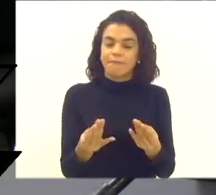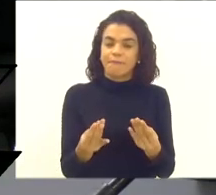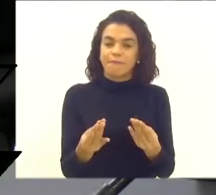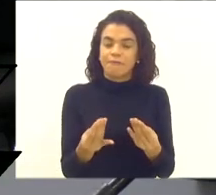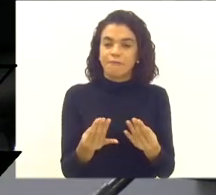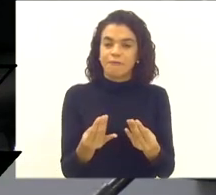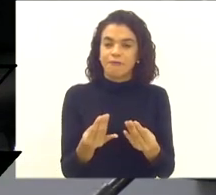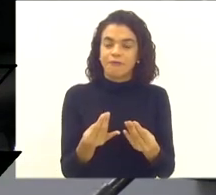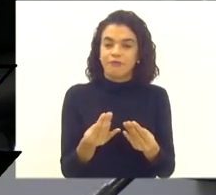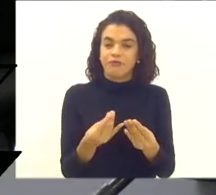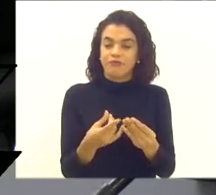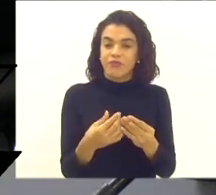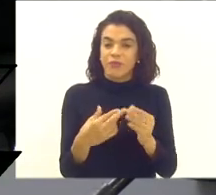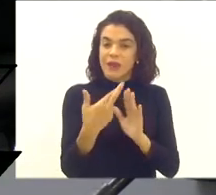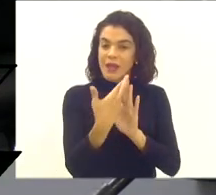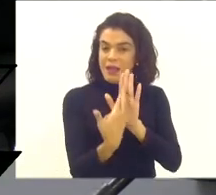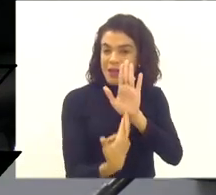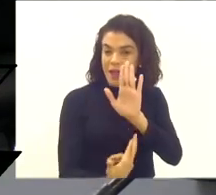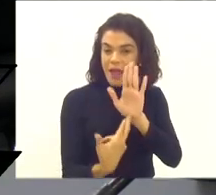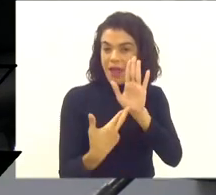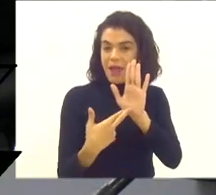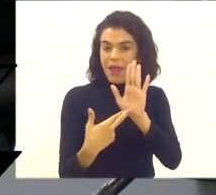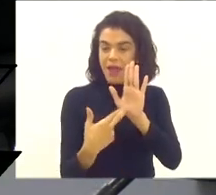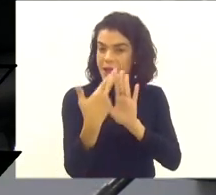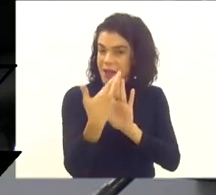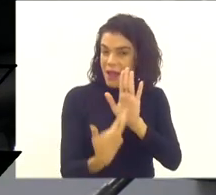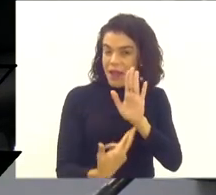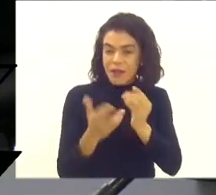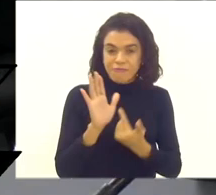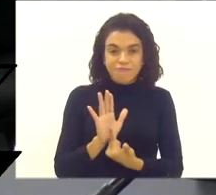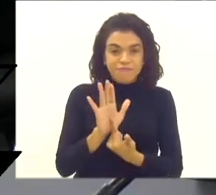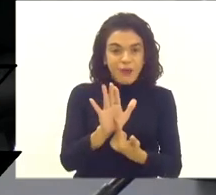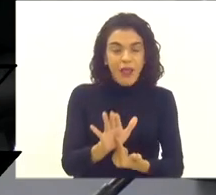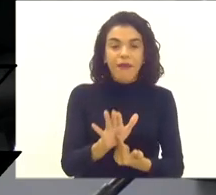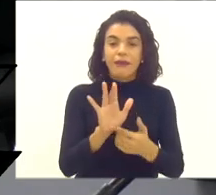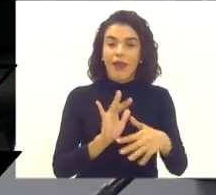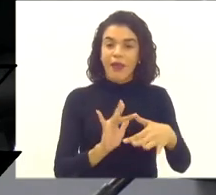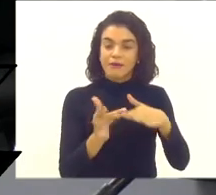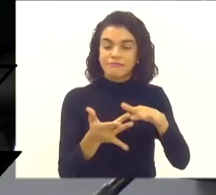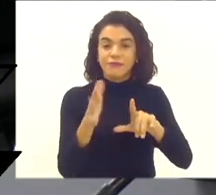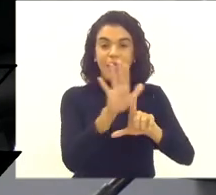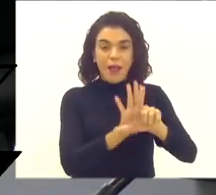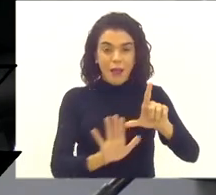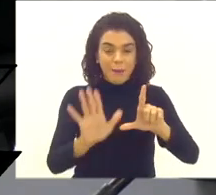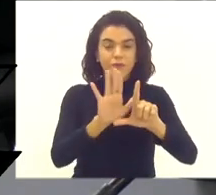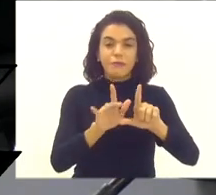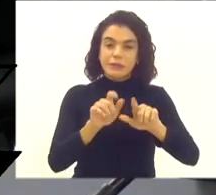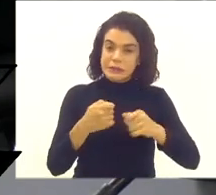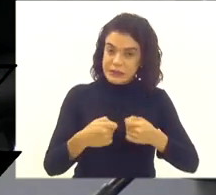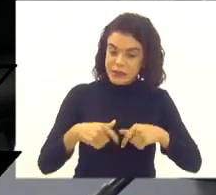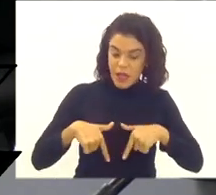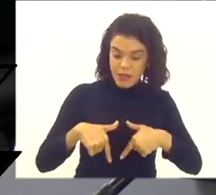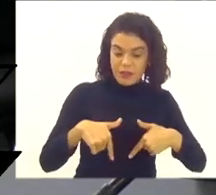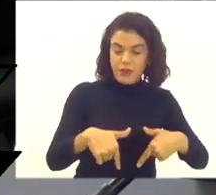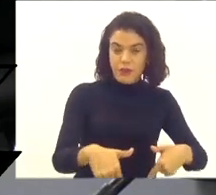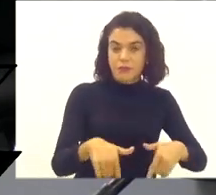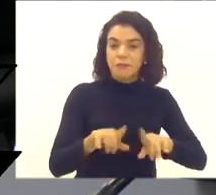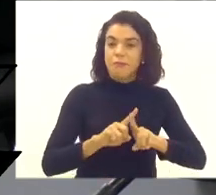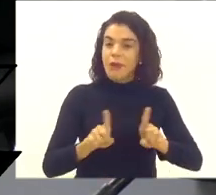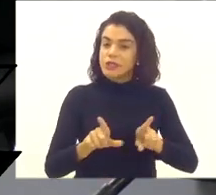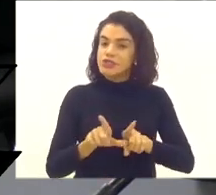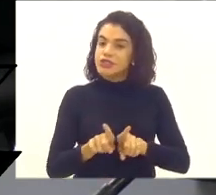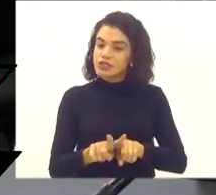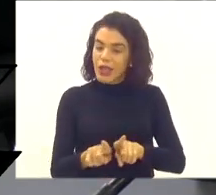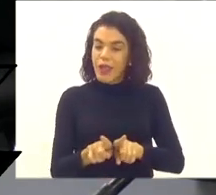né diretrizes que indicam que as plataformas precisam tomar algumas atitudes mas ela existe